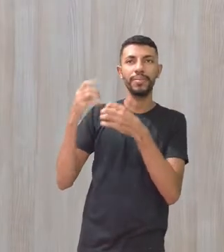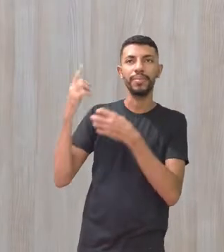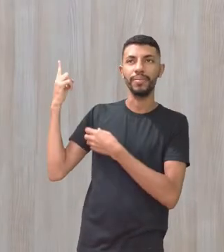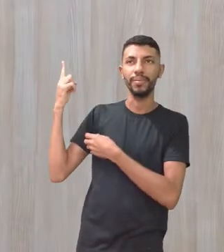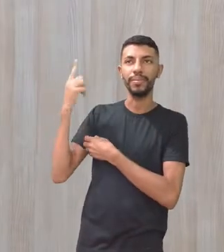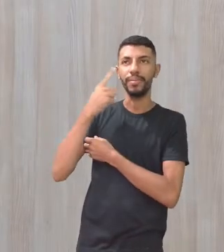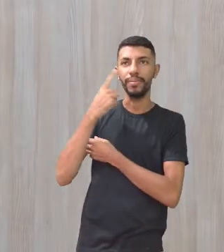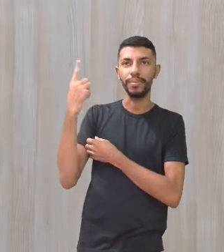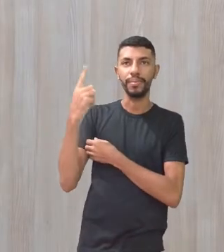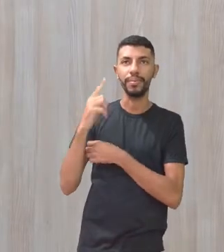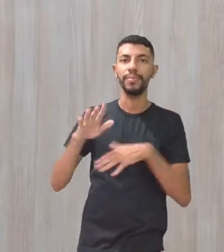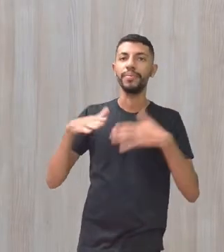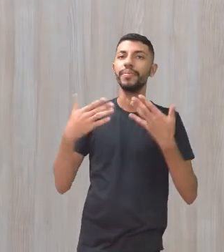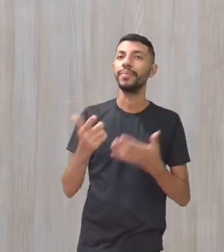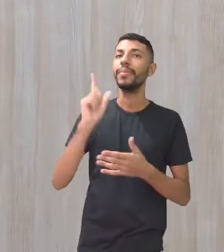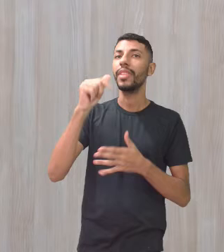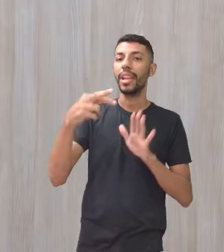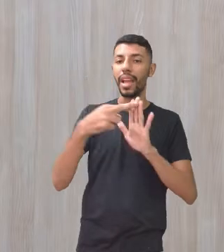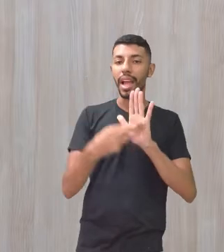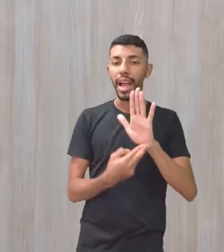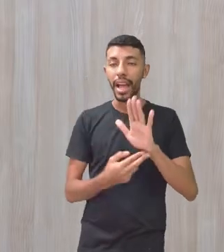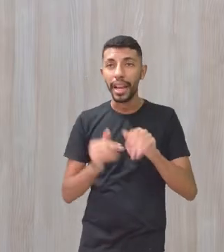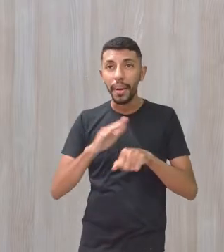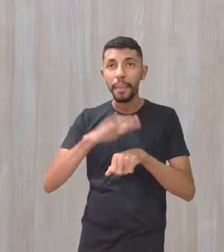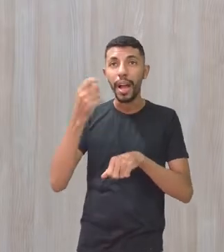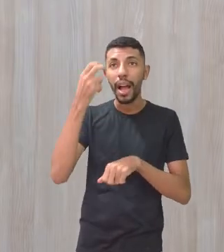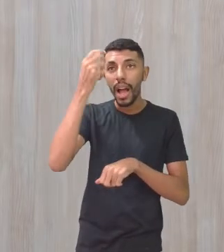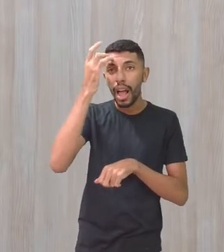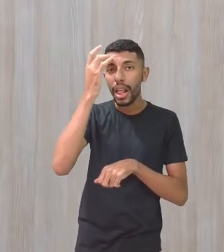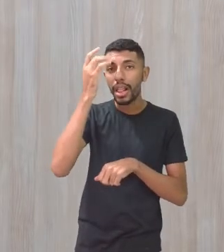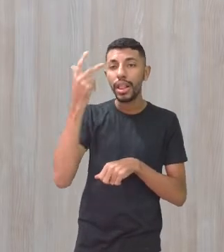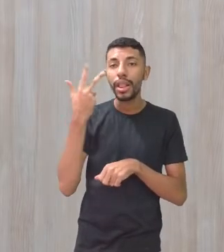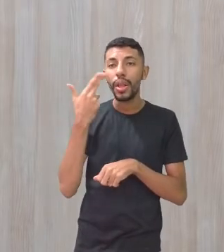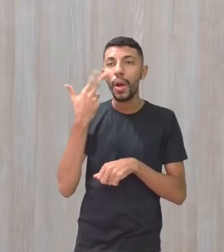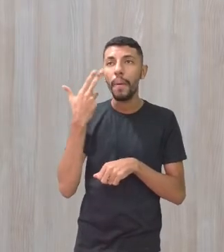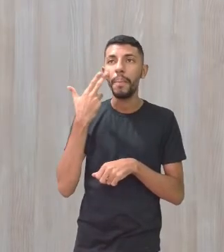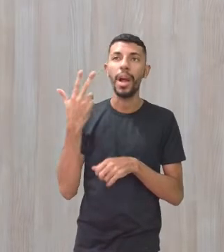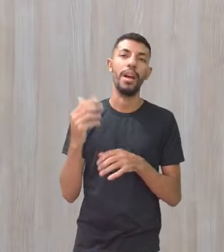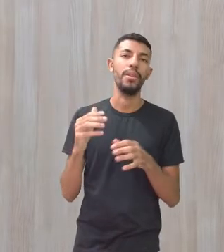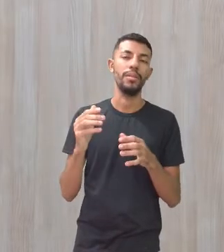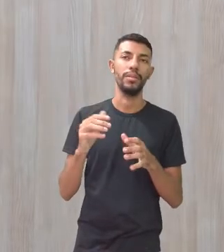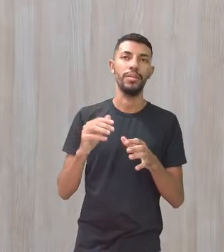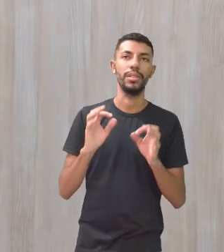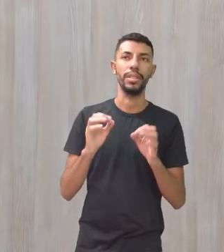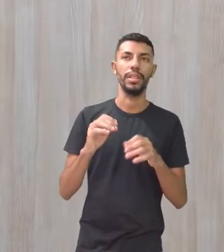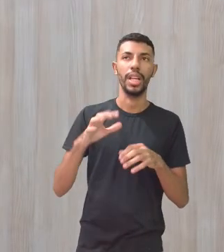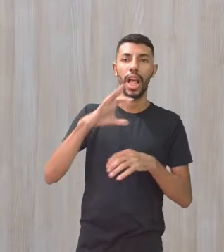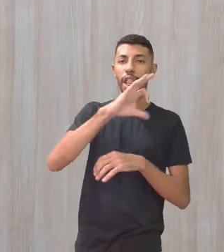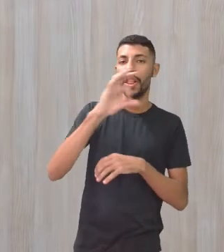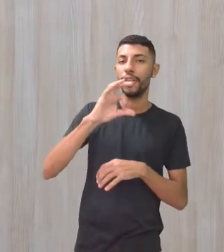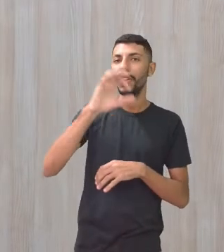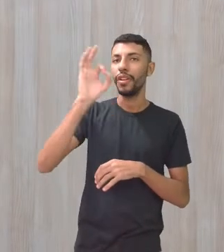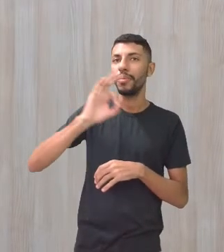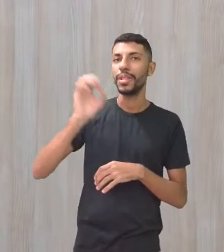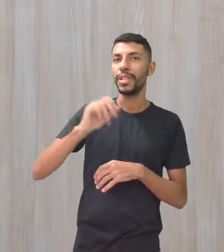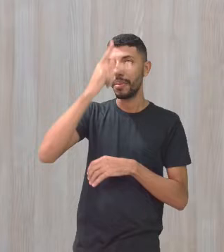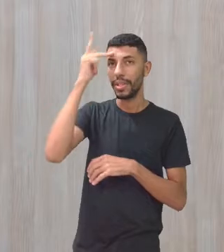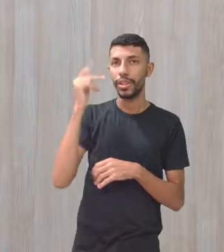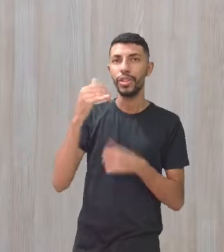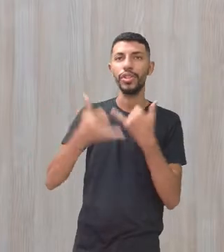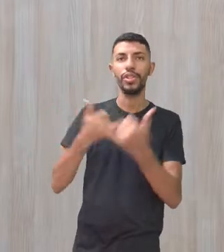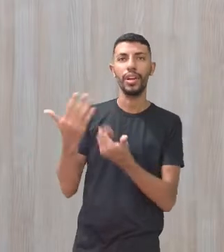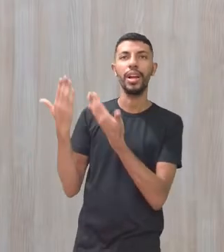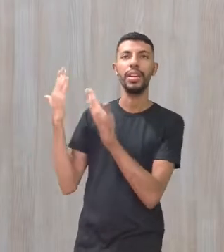ligadinhos. Então, essa é a regra mais comum, né? Aqui, 99% das pessoas jogam, digamos assim. Que jogam,